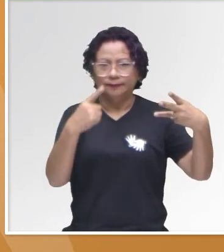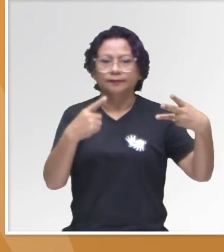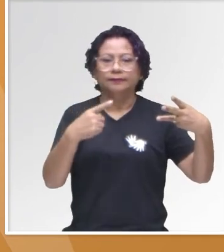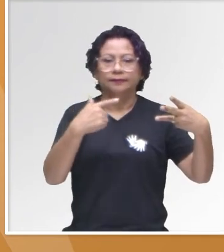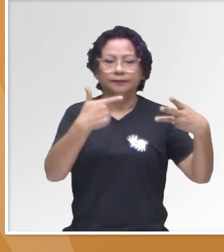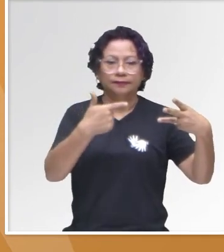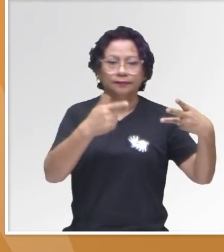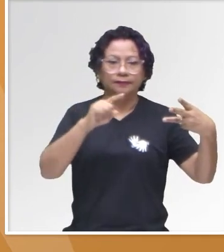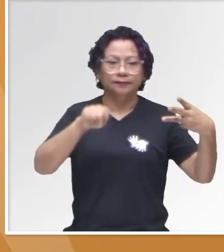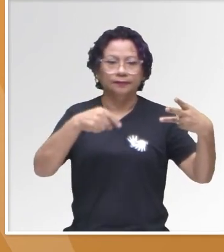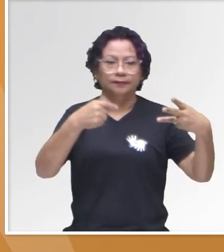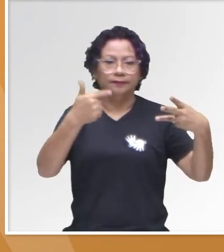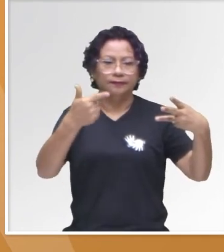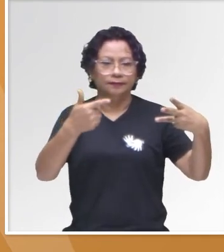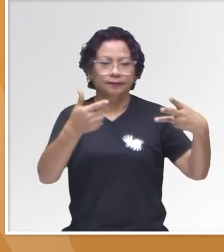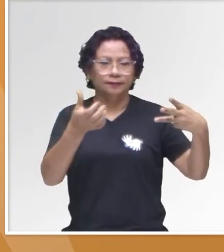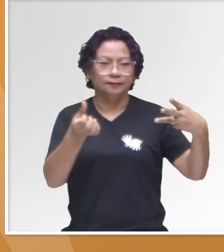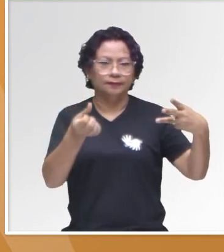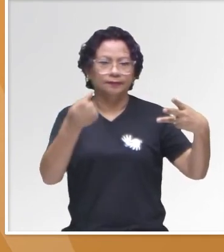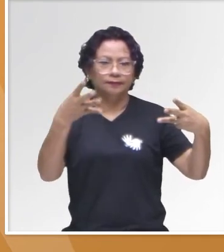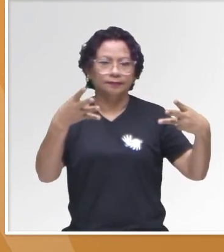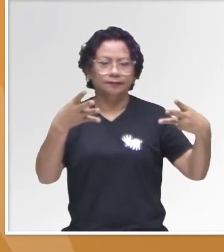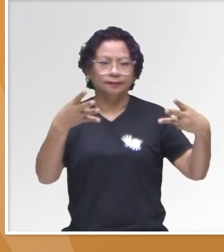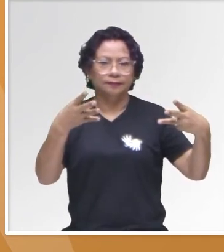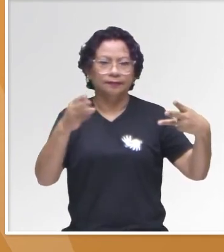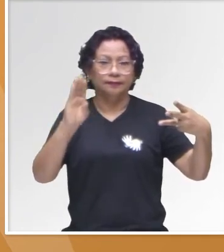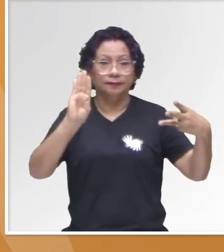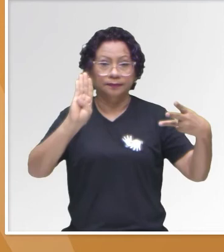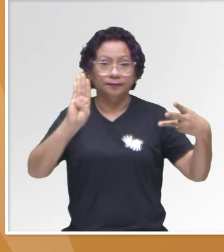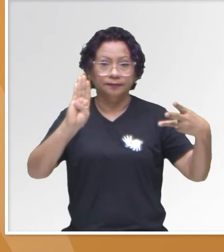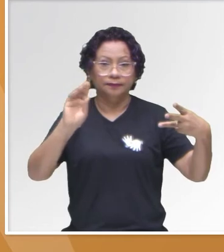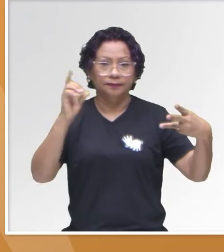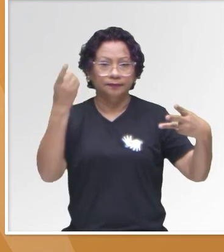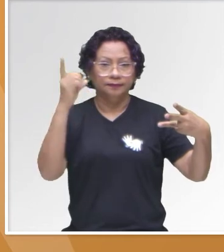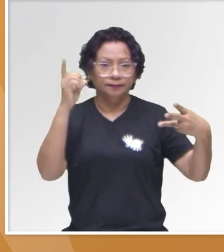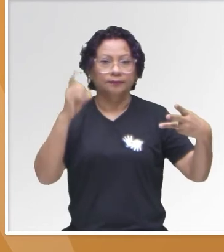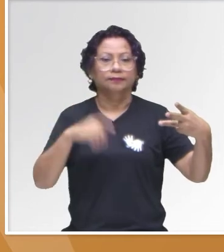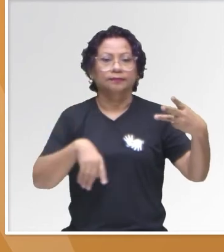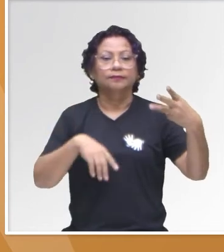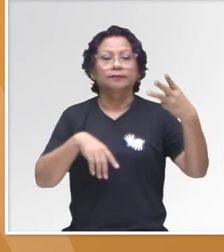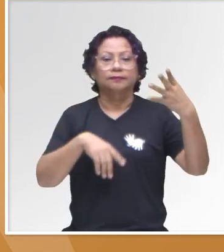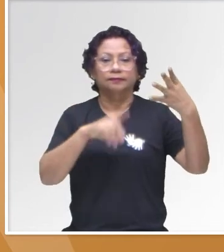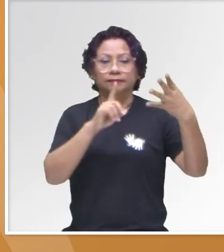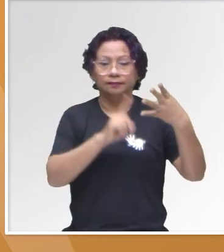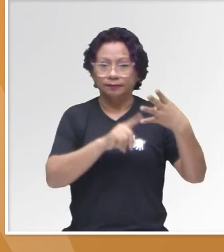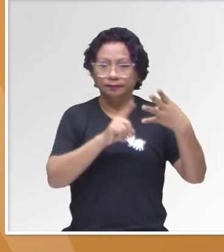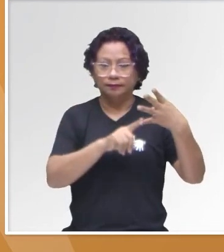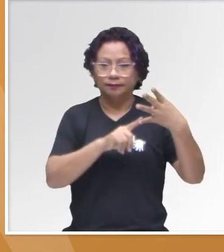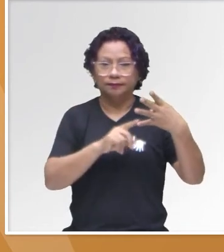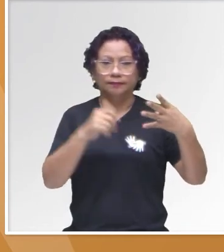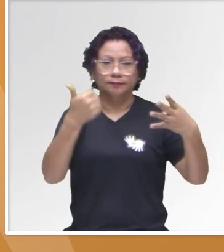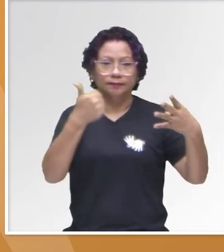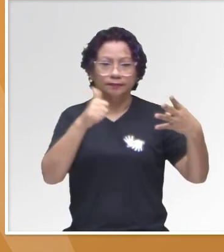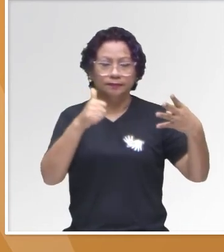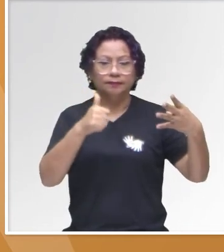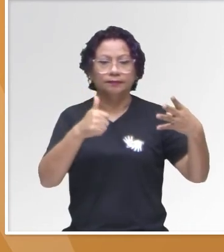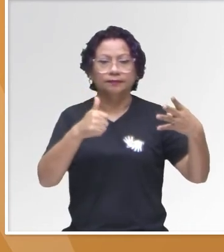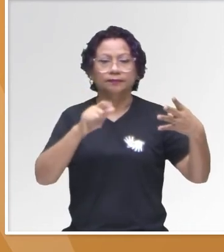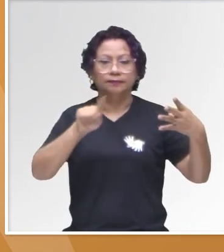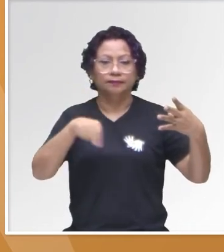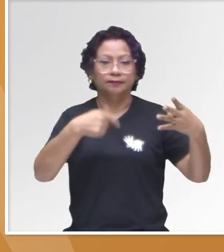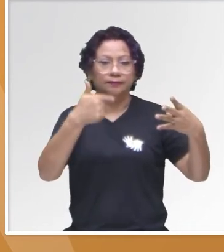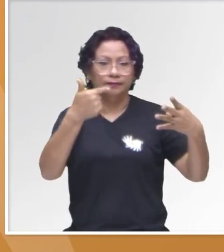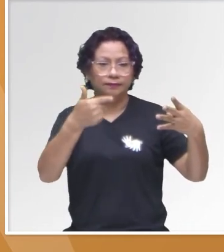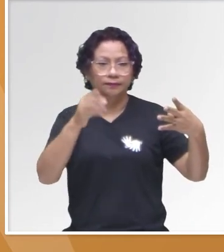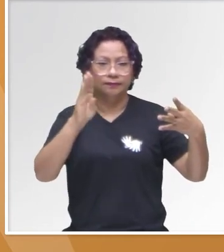2,264 bilhões de dólares. Temos aqui também, olha, a China com um destaque maior, né, com 11,2 bilhões